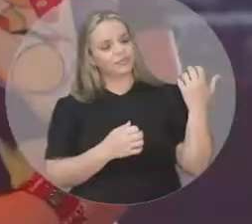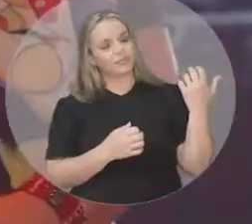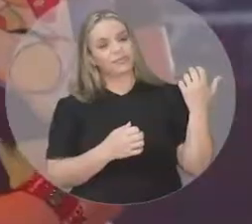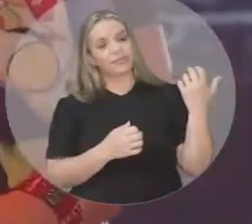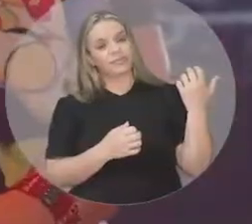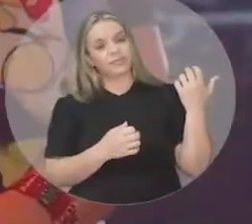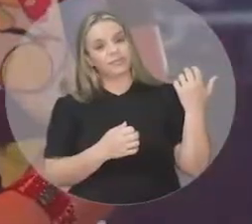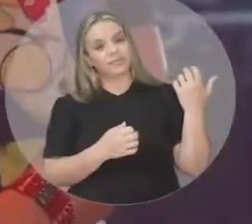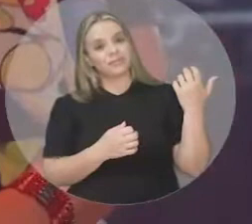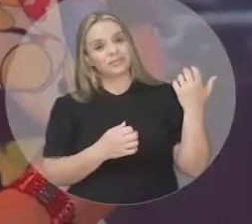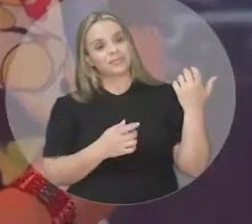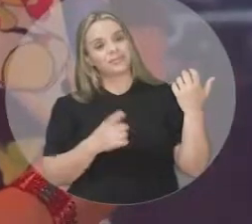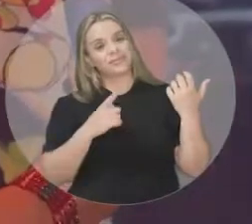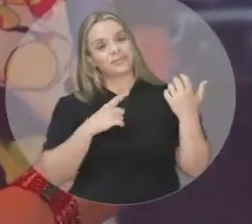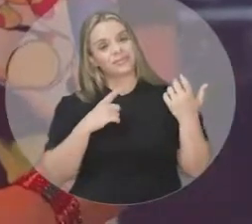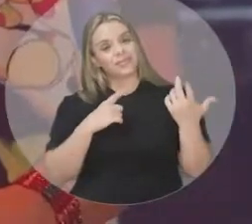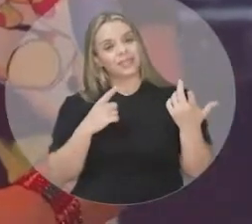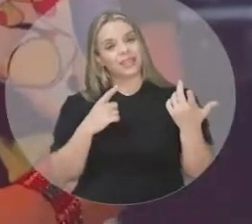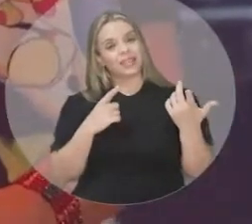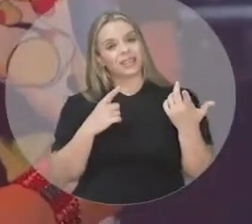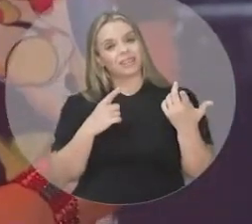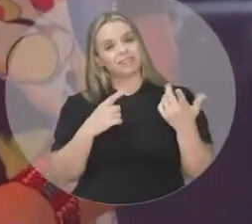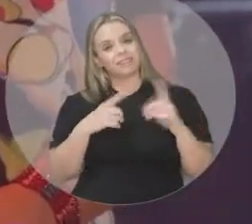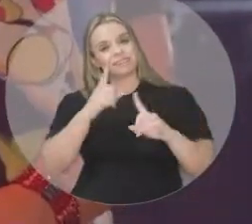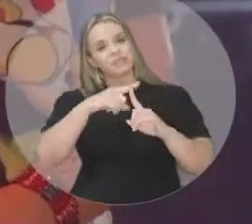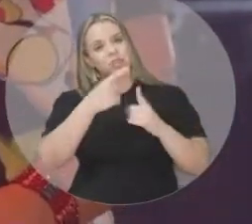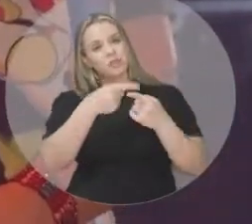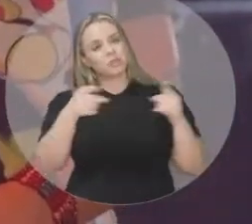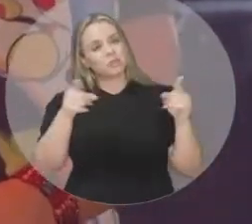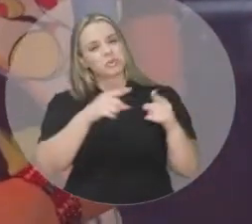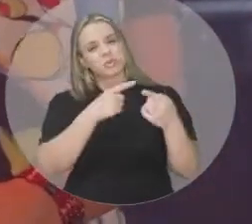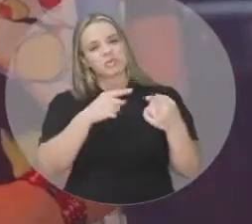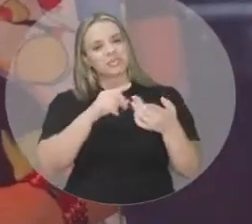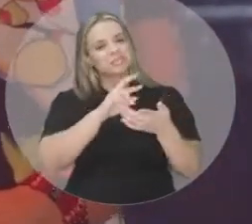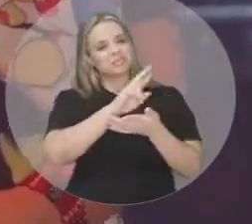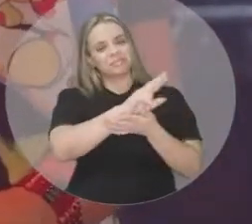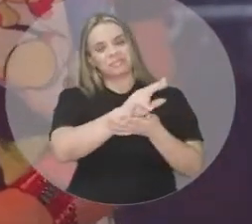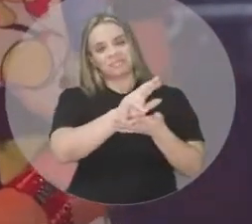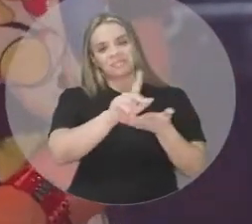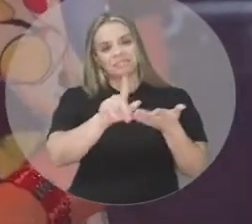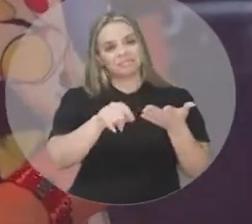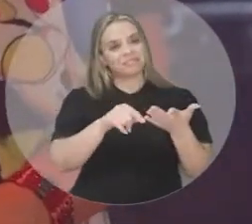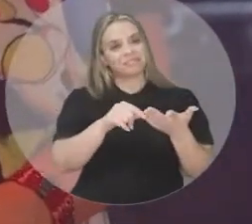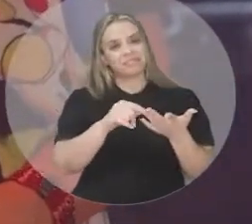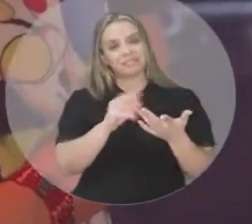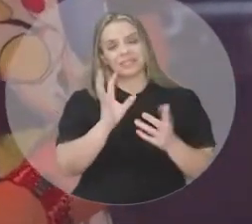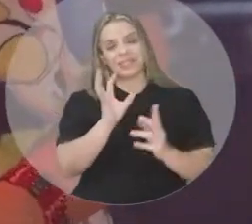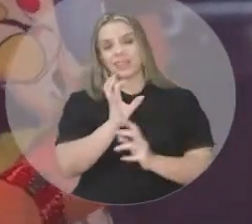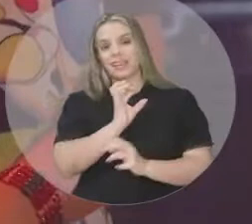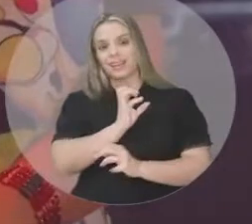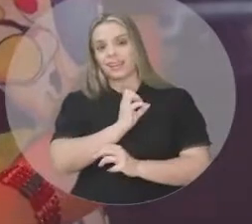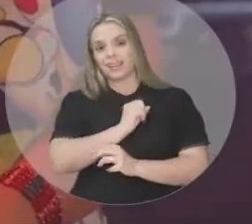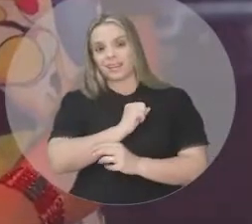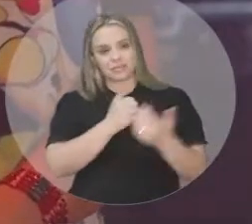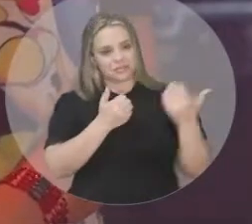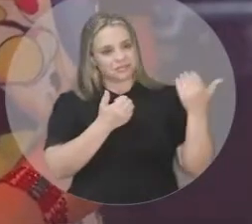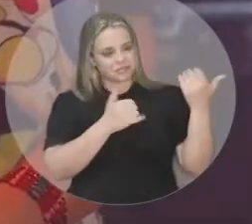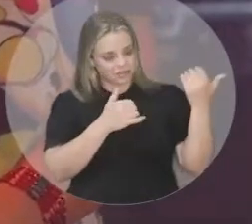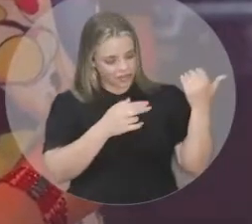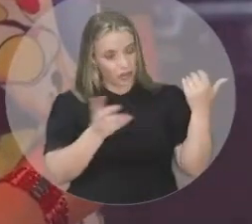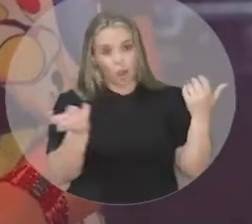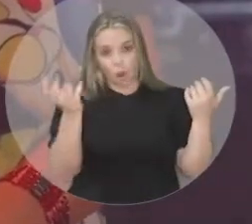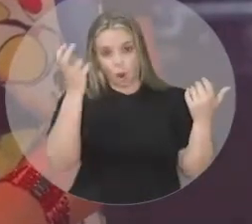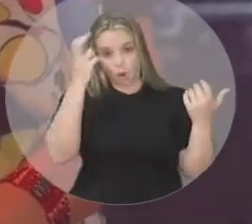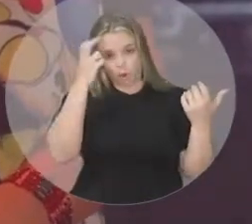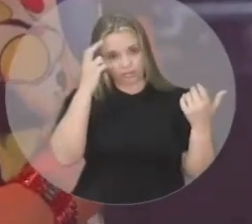músicas. Agradecer muito a Deus, sabe? Muito a Deus por ter me dado e dado pro Flor todos esses anos todos,